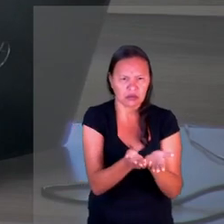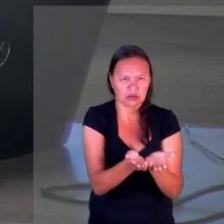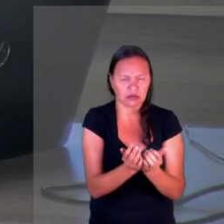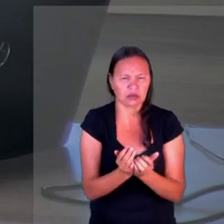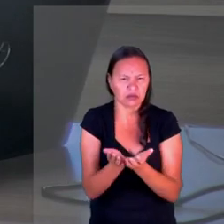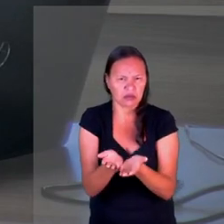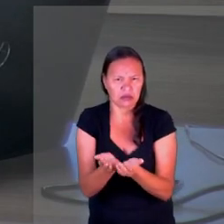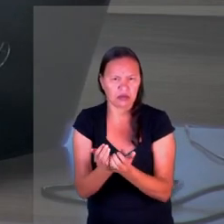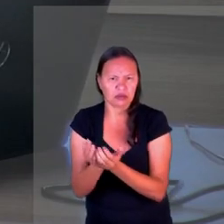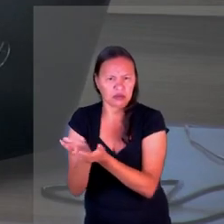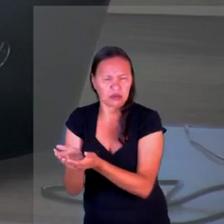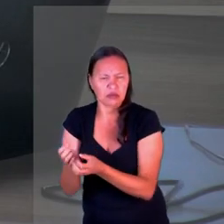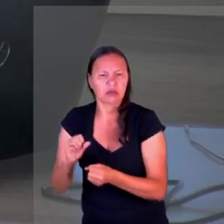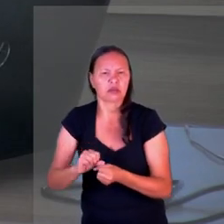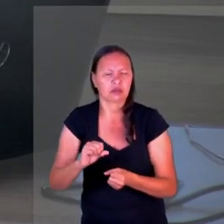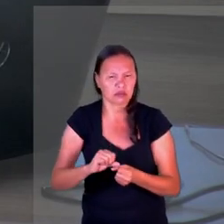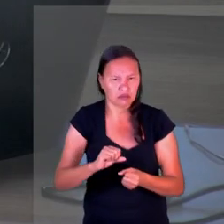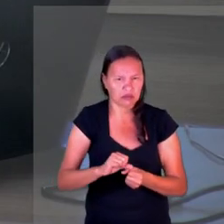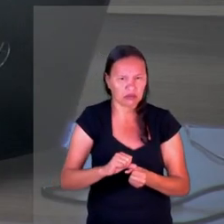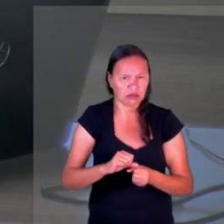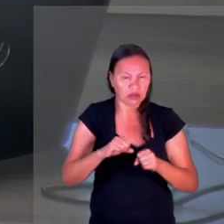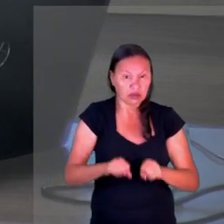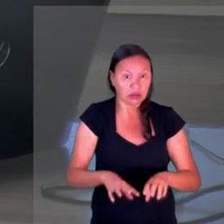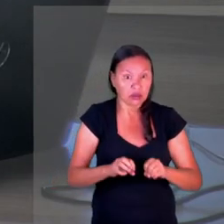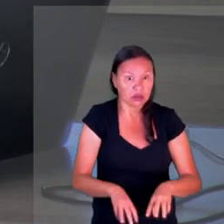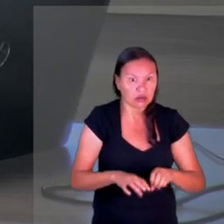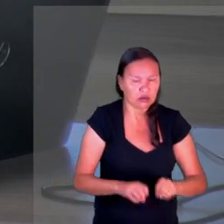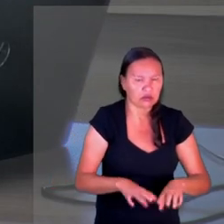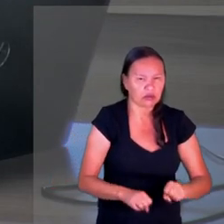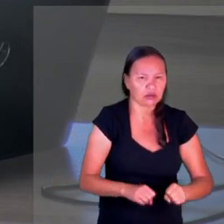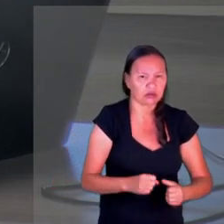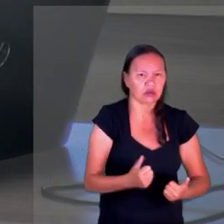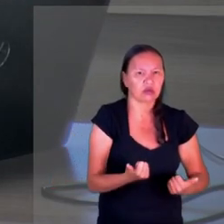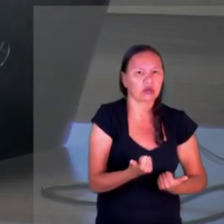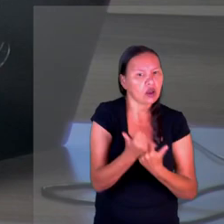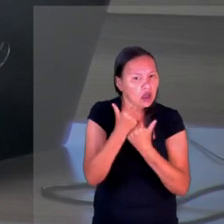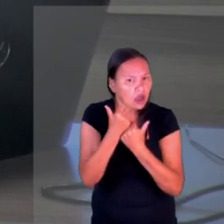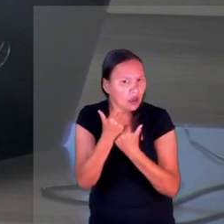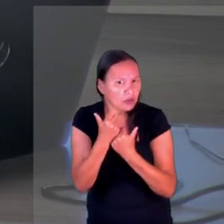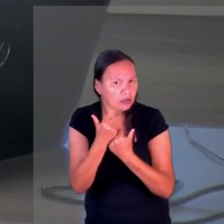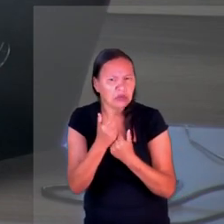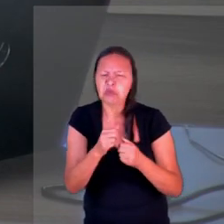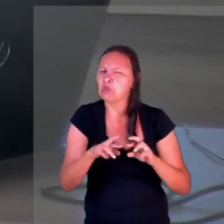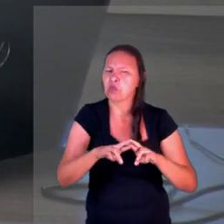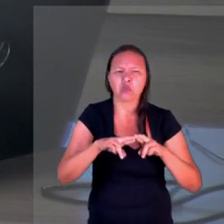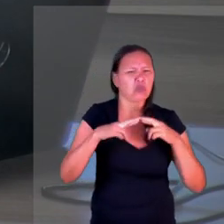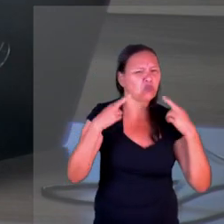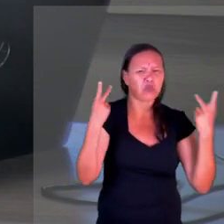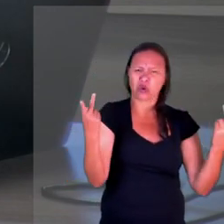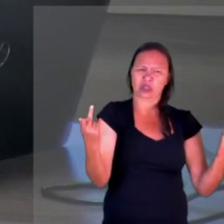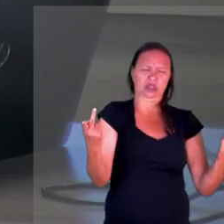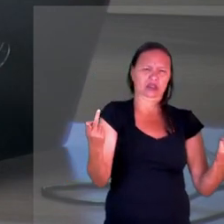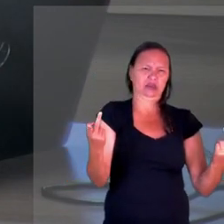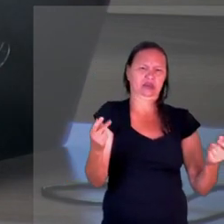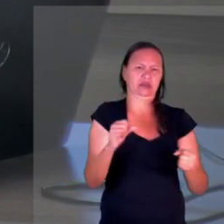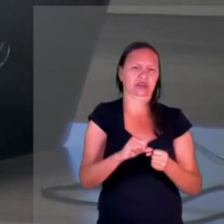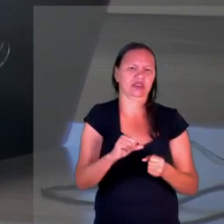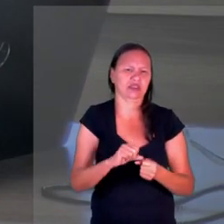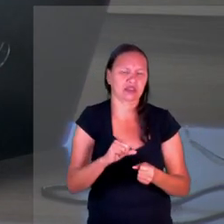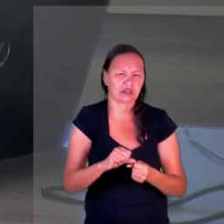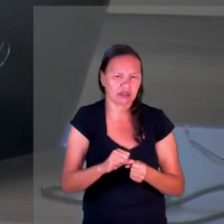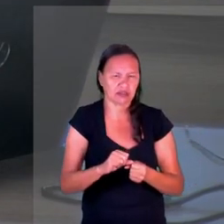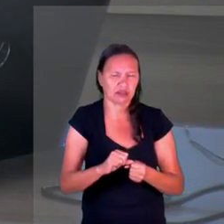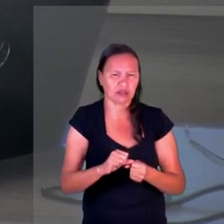promovem atividades culturais e educativas apoio jurídico e uma série de outras iniciativas que fazem com que nos